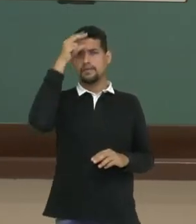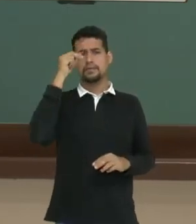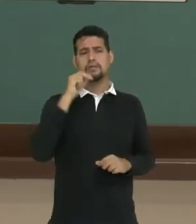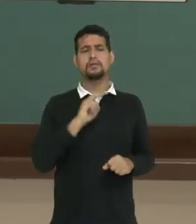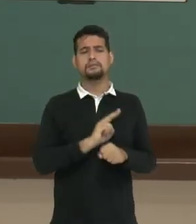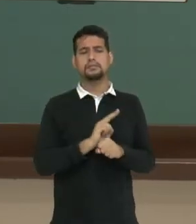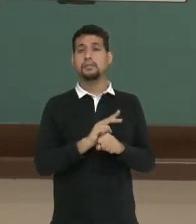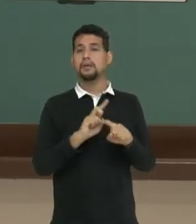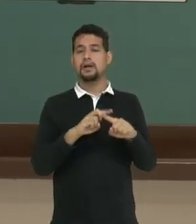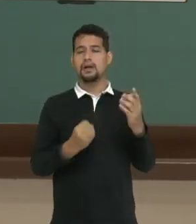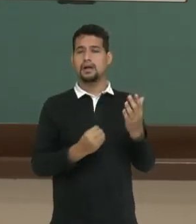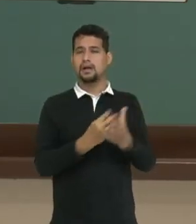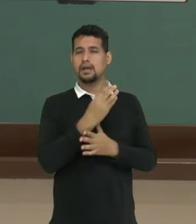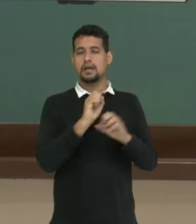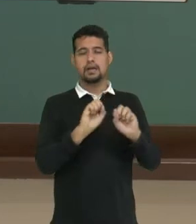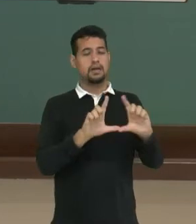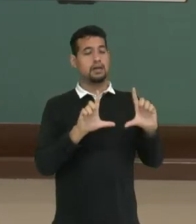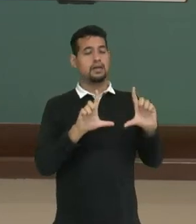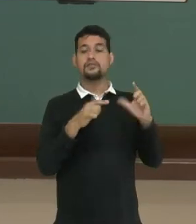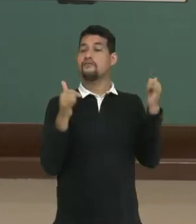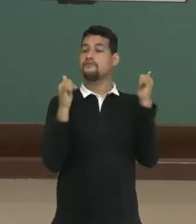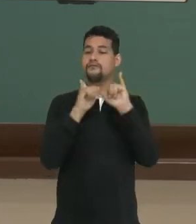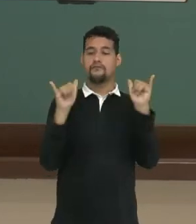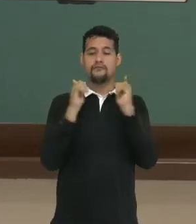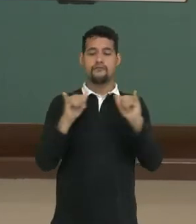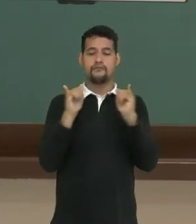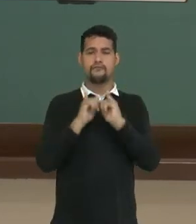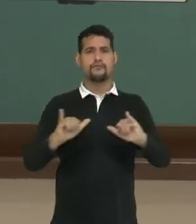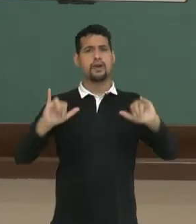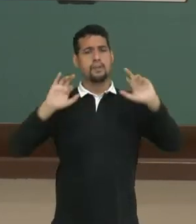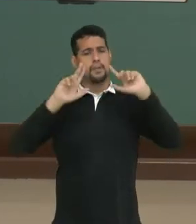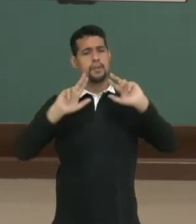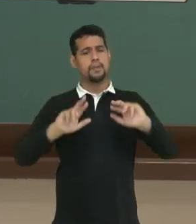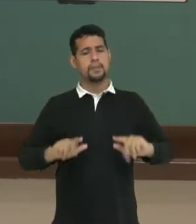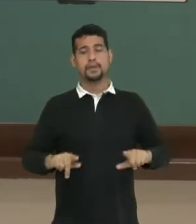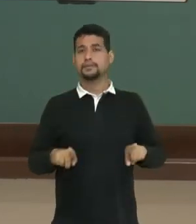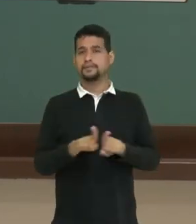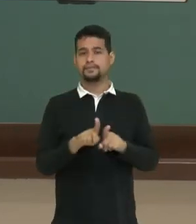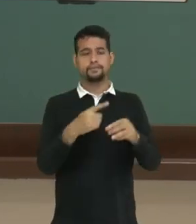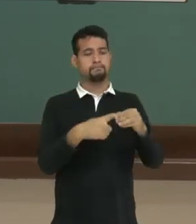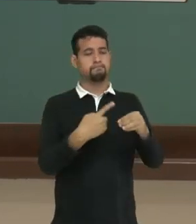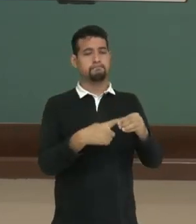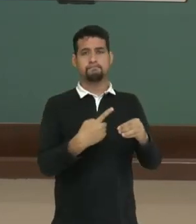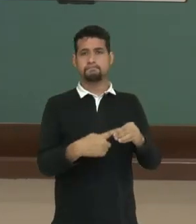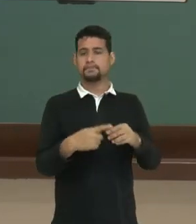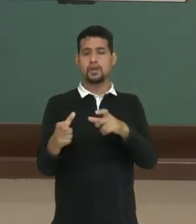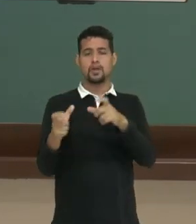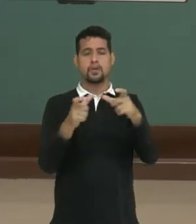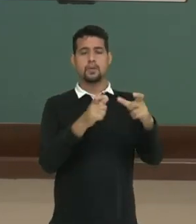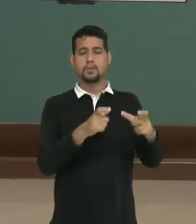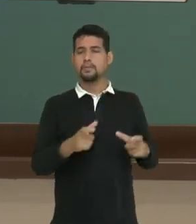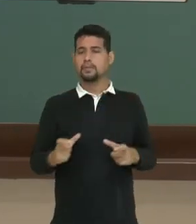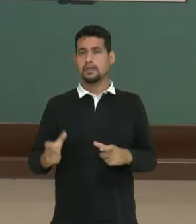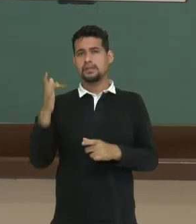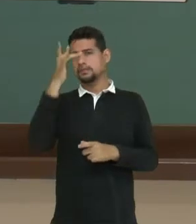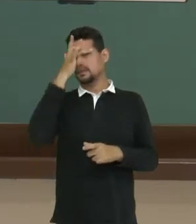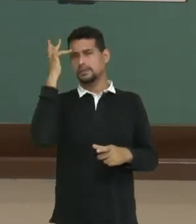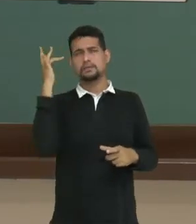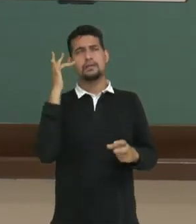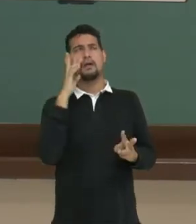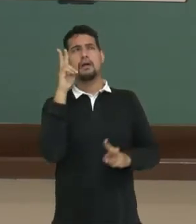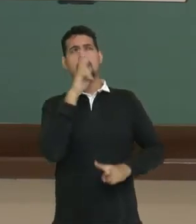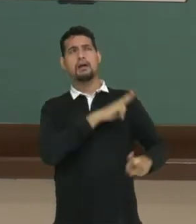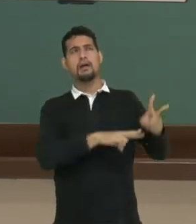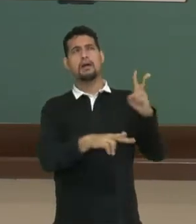quê? Para elaborar esses cartazes, divulgar, disseminar esses cartazes pela cidade, em locais onde as pessoas possam